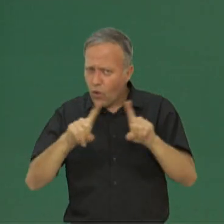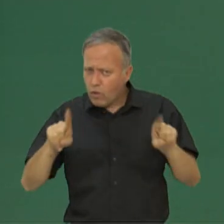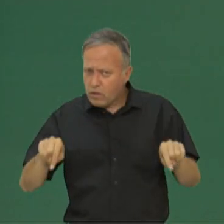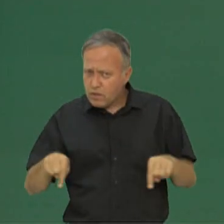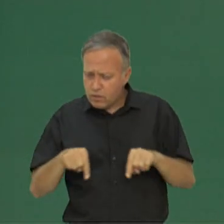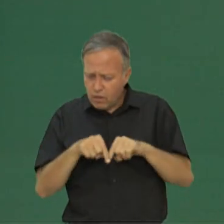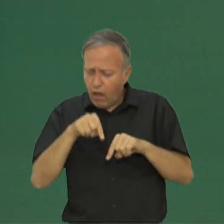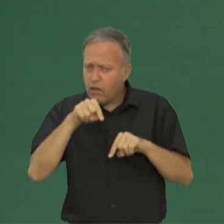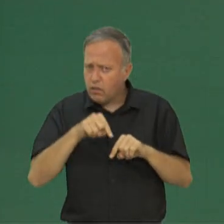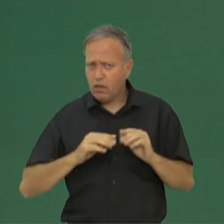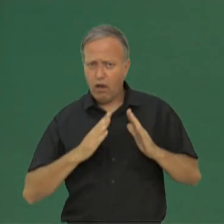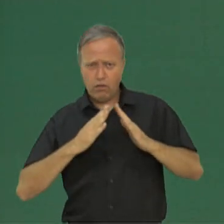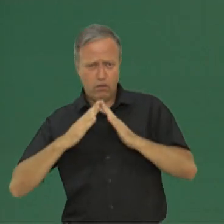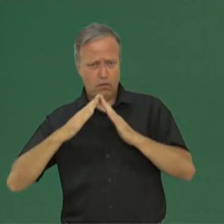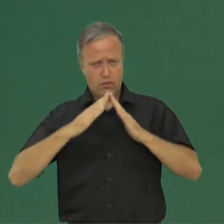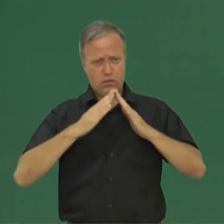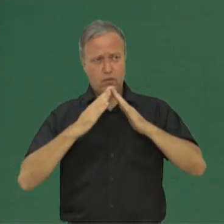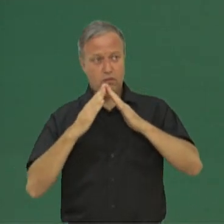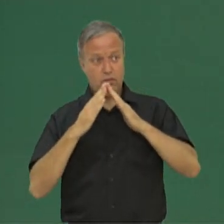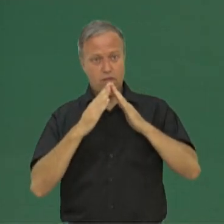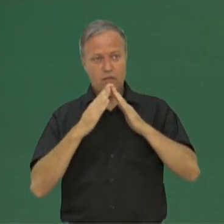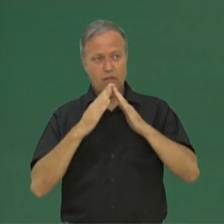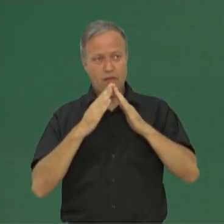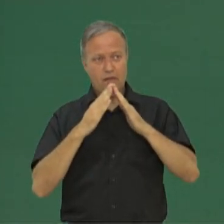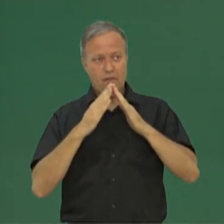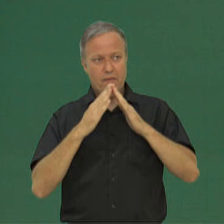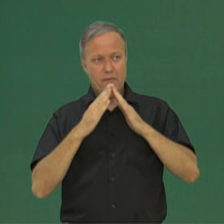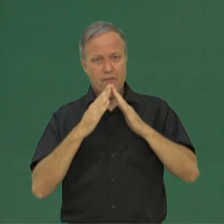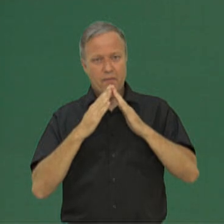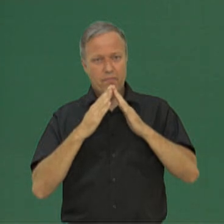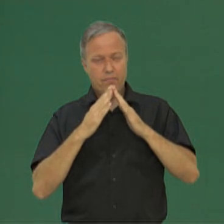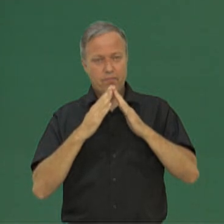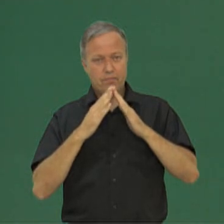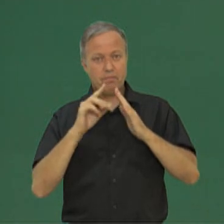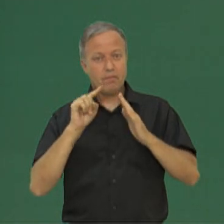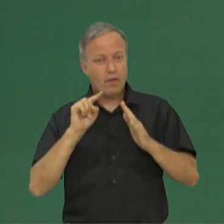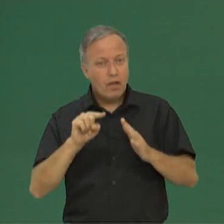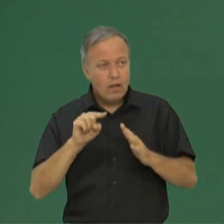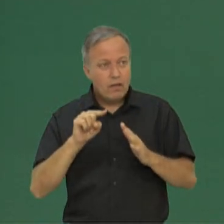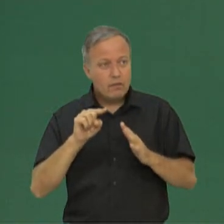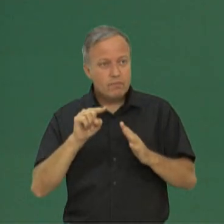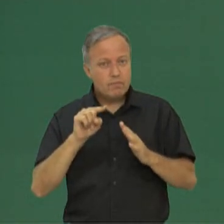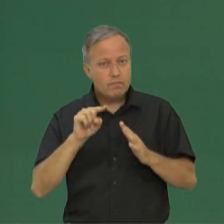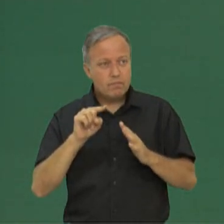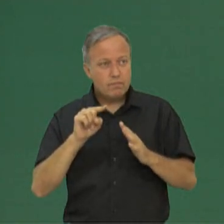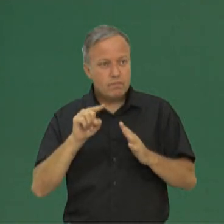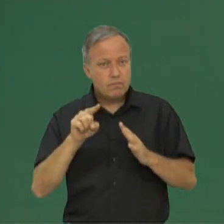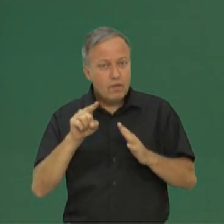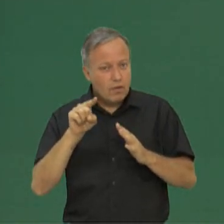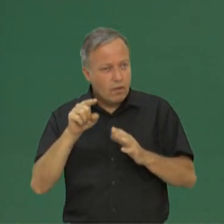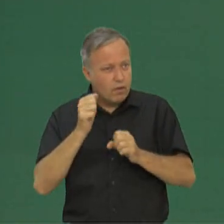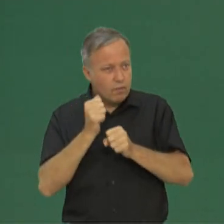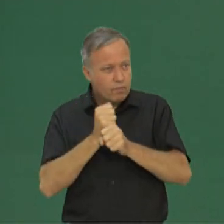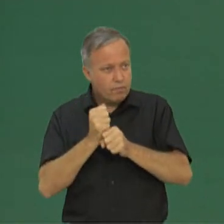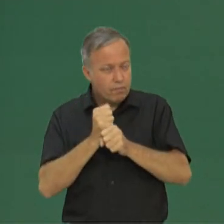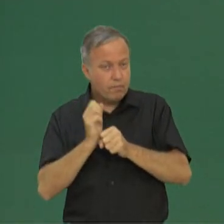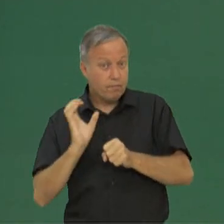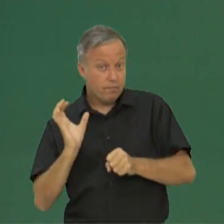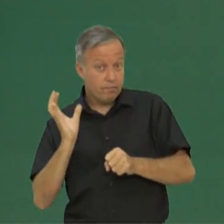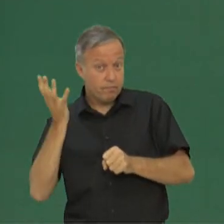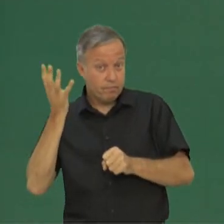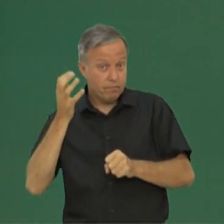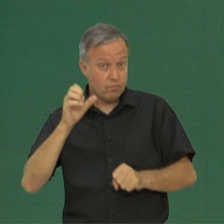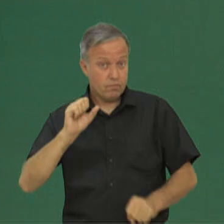dos nobres, lá na corte, lembram? Então, aqui, pessoal, nesse período que aconteceu lá